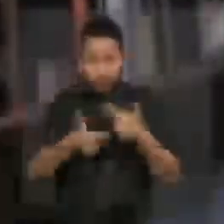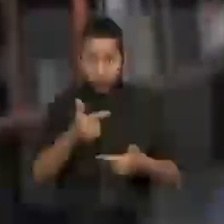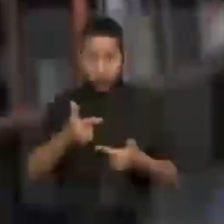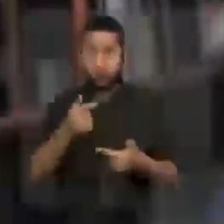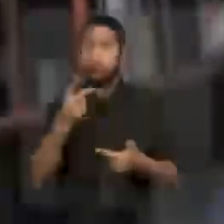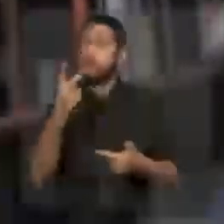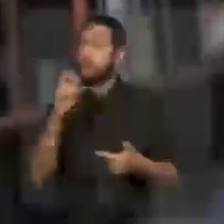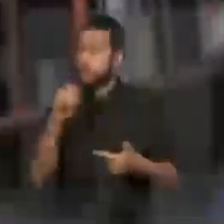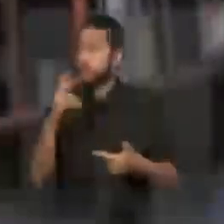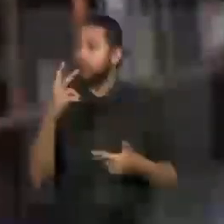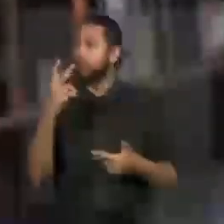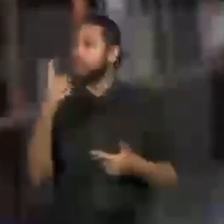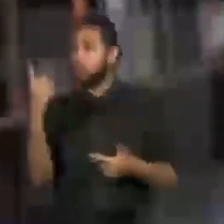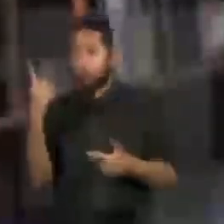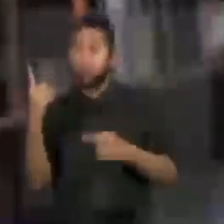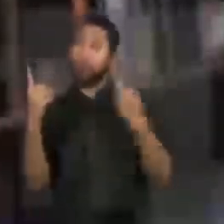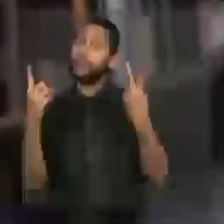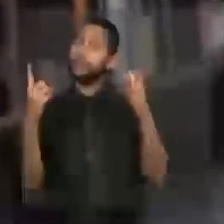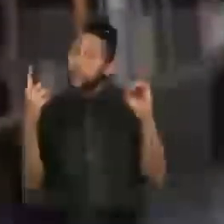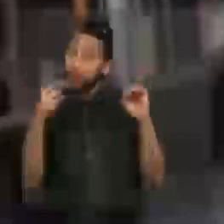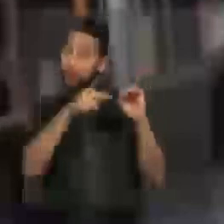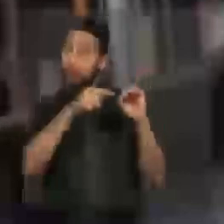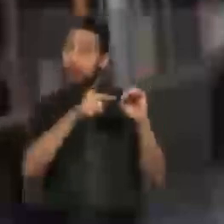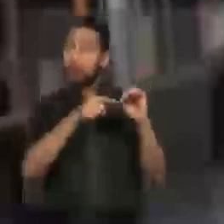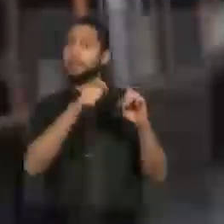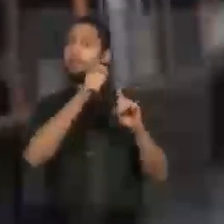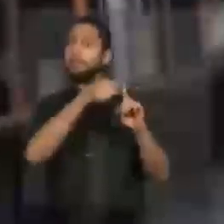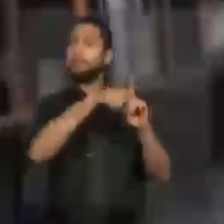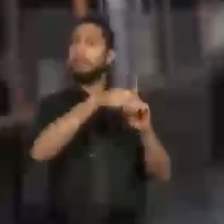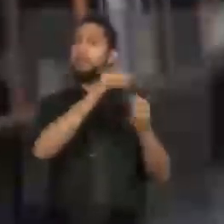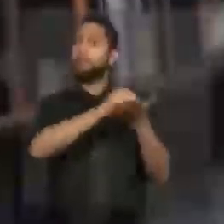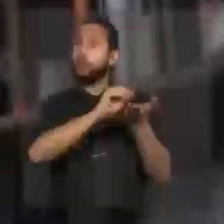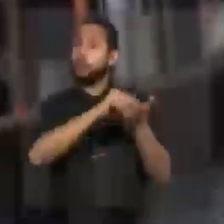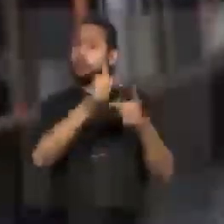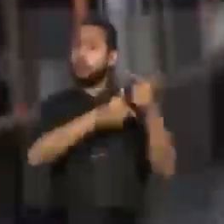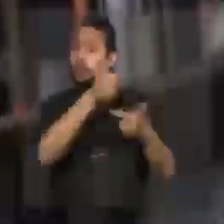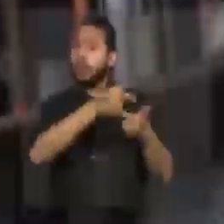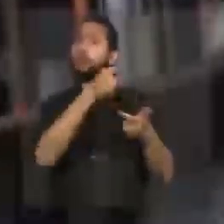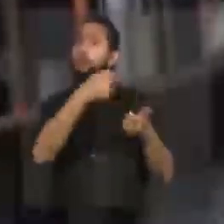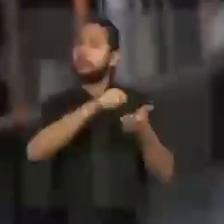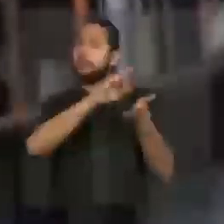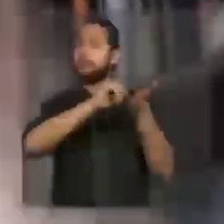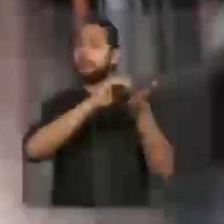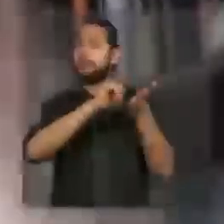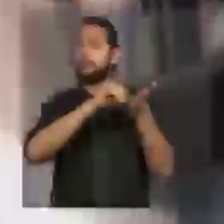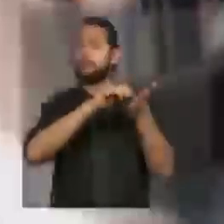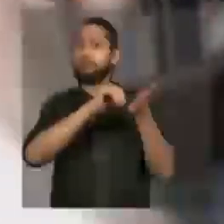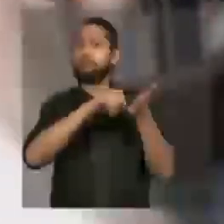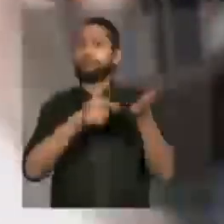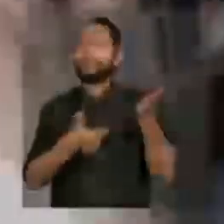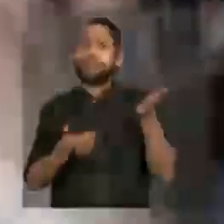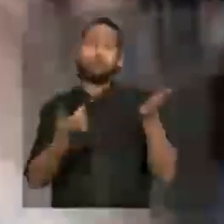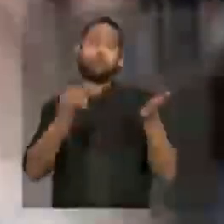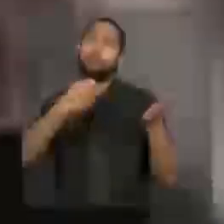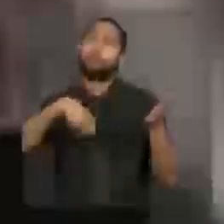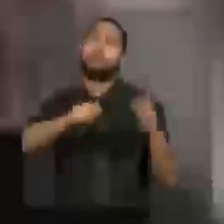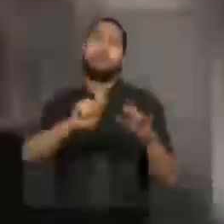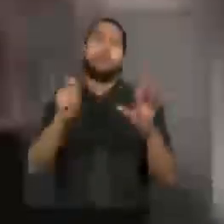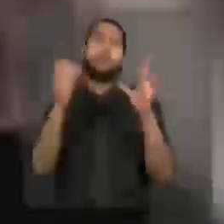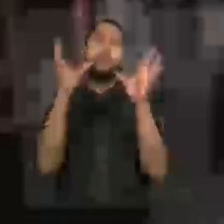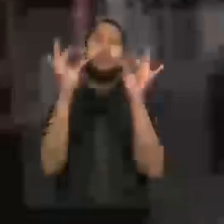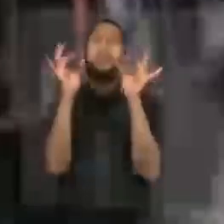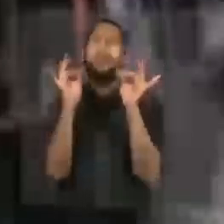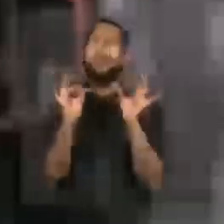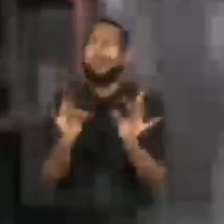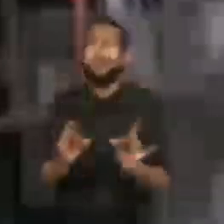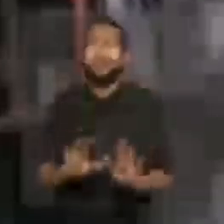2020 reduzido proporcionalmente ao período em que ficaram fechados. Eu acho que a gente não precisa entrar nesse detalhamento